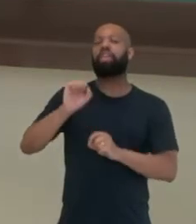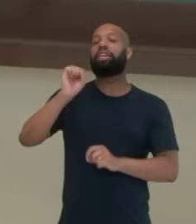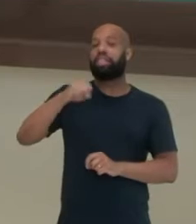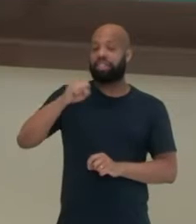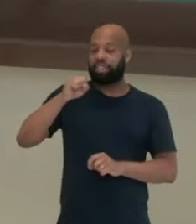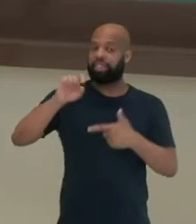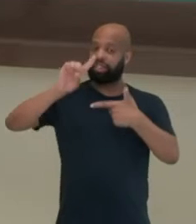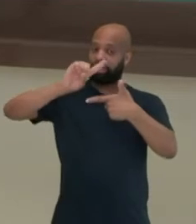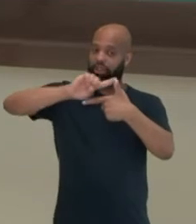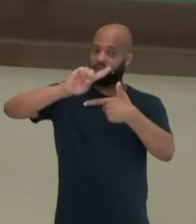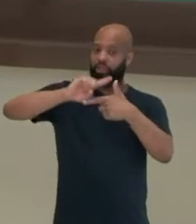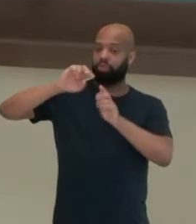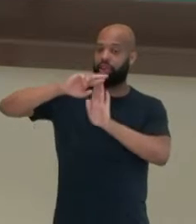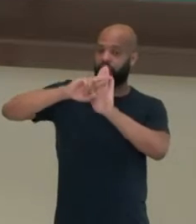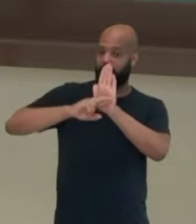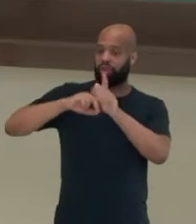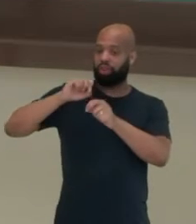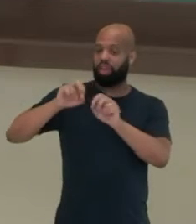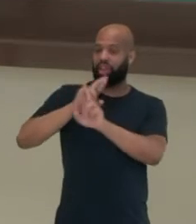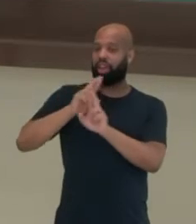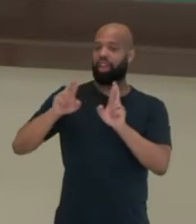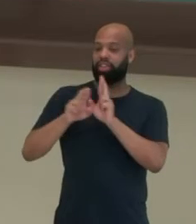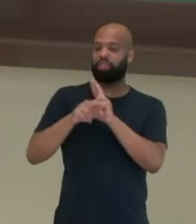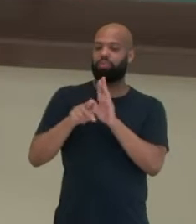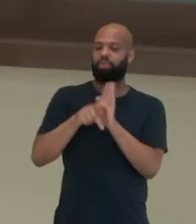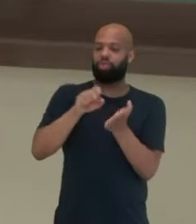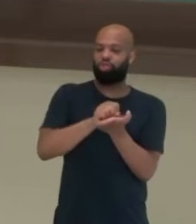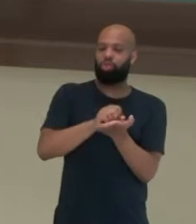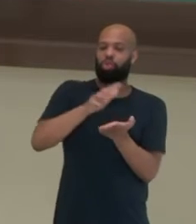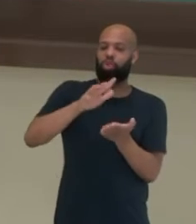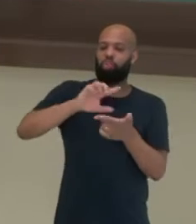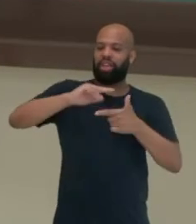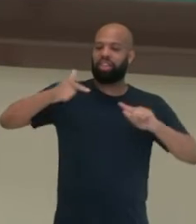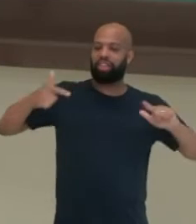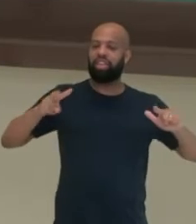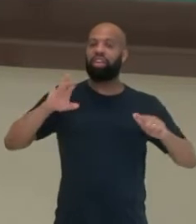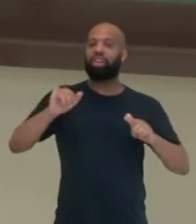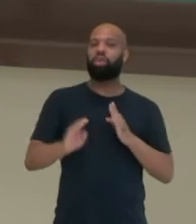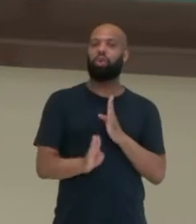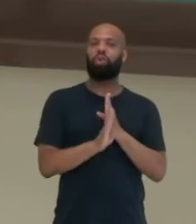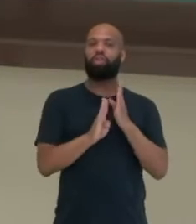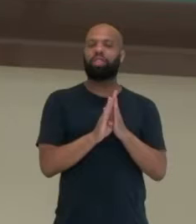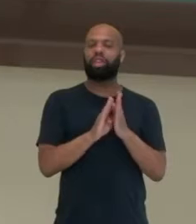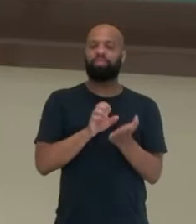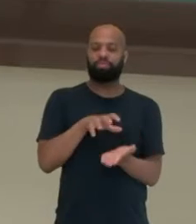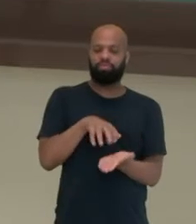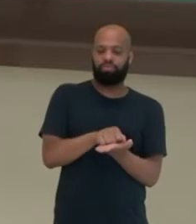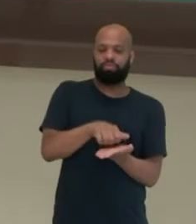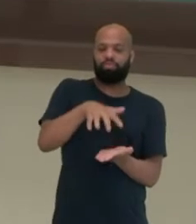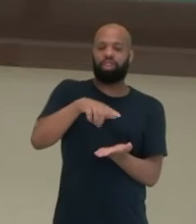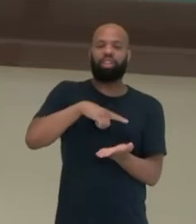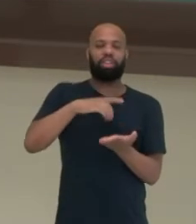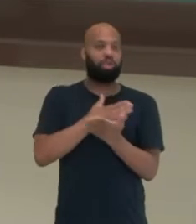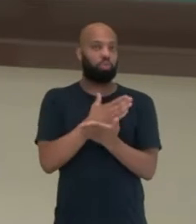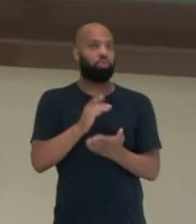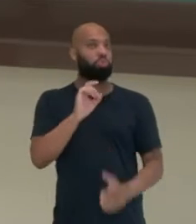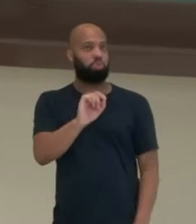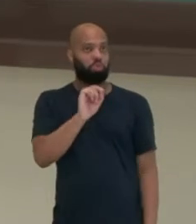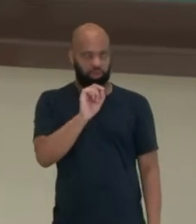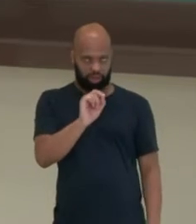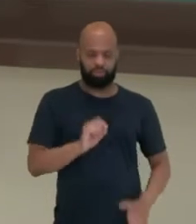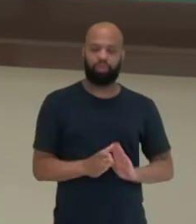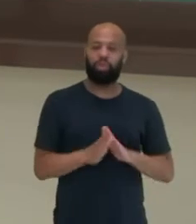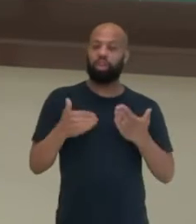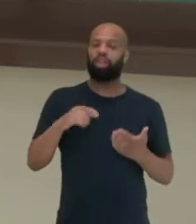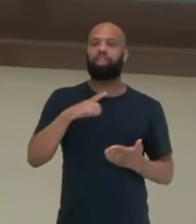Teorema de Pitágoras é uma relação lá da geometria, que a gente pode encontrar medidas de algumas figuras planas. Quais são elas?